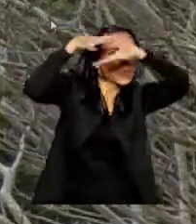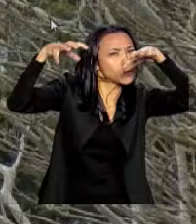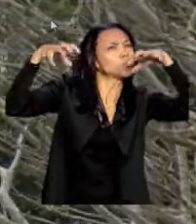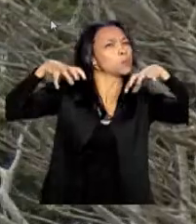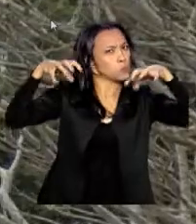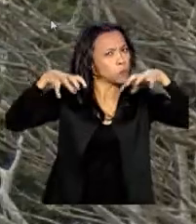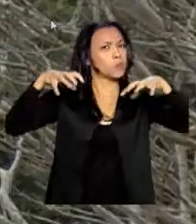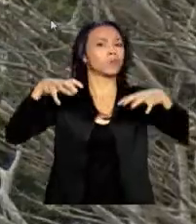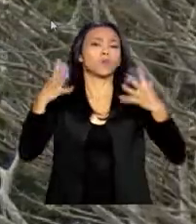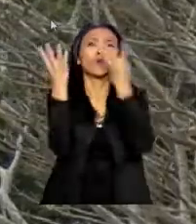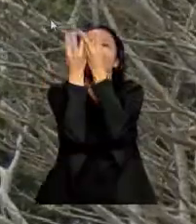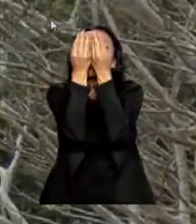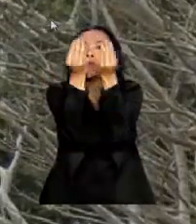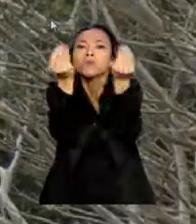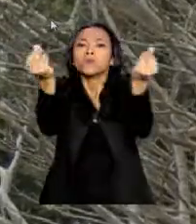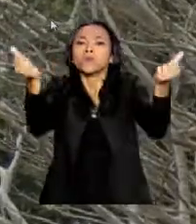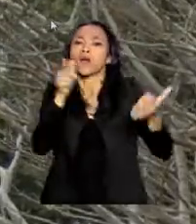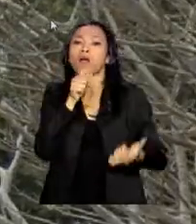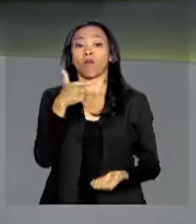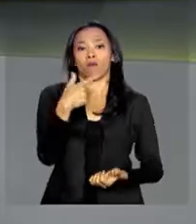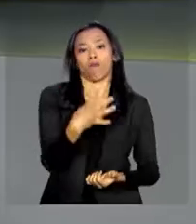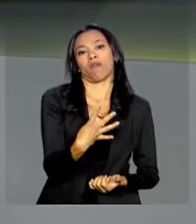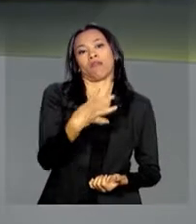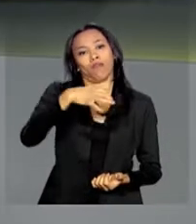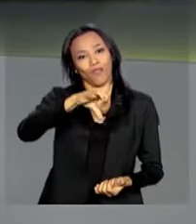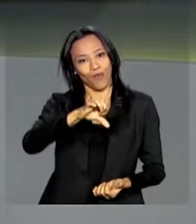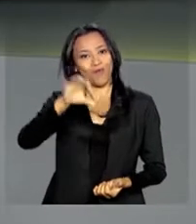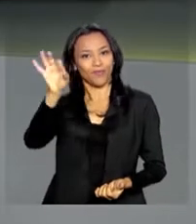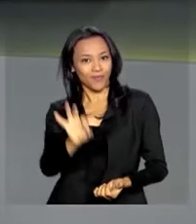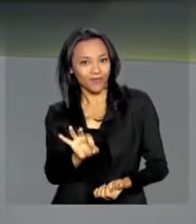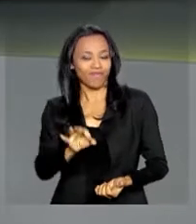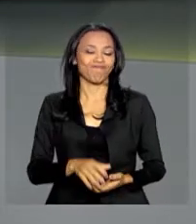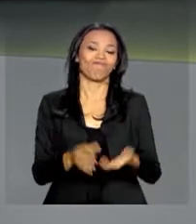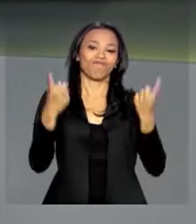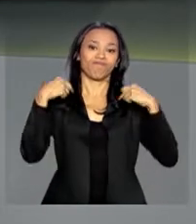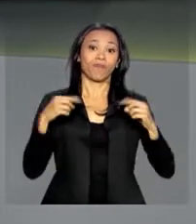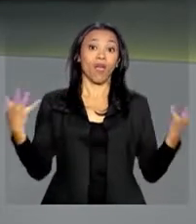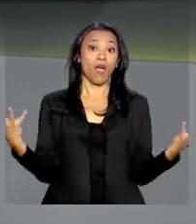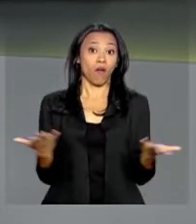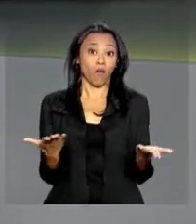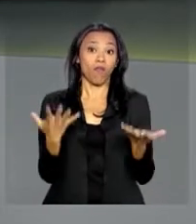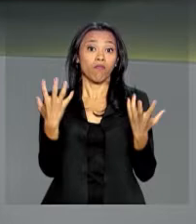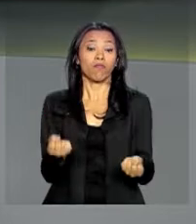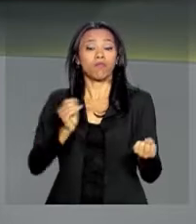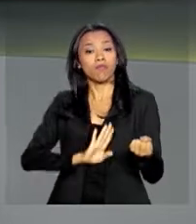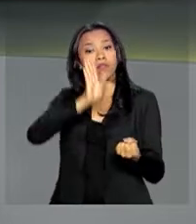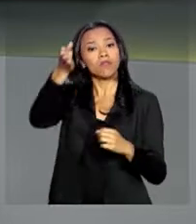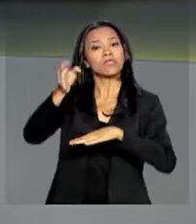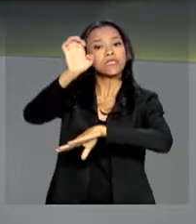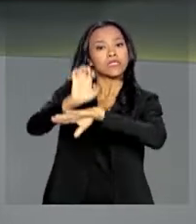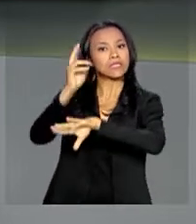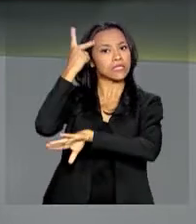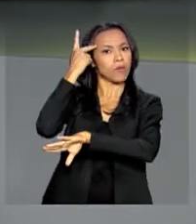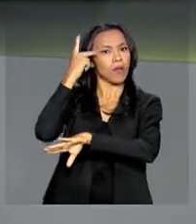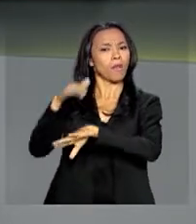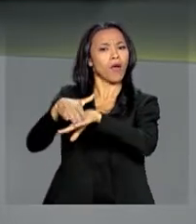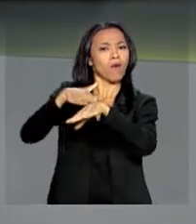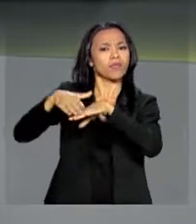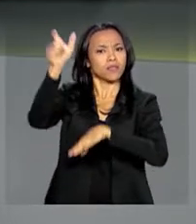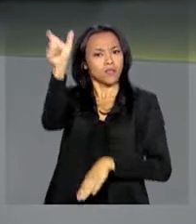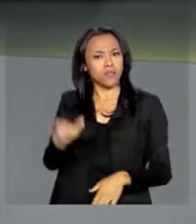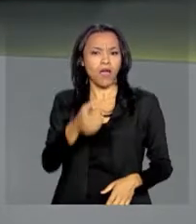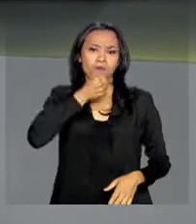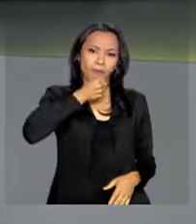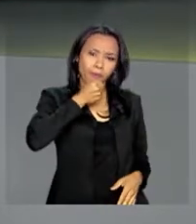relativa do ar está em 49 por cento a gente vai agora para são paulo conversar ao vivo com o repórter joão pedro neto